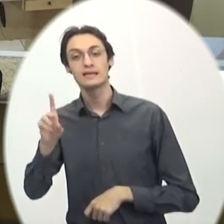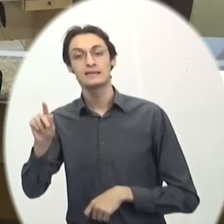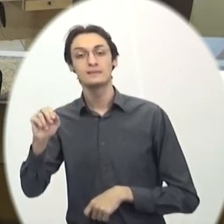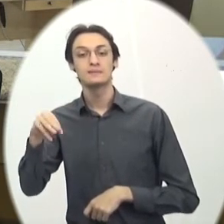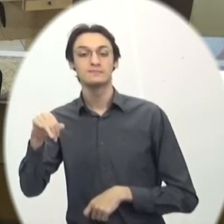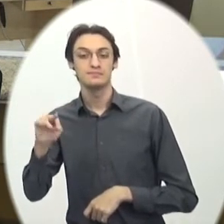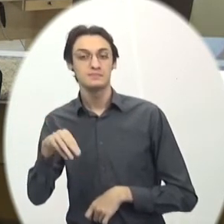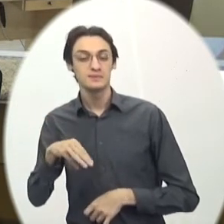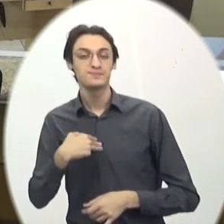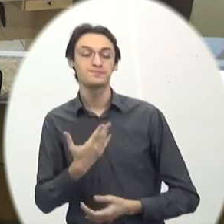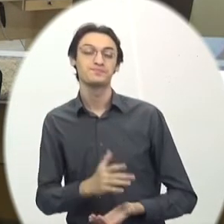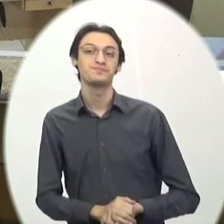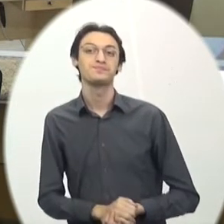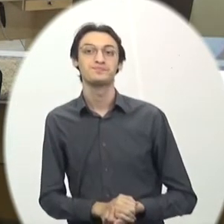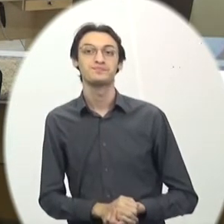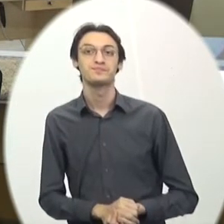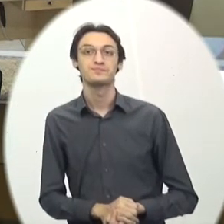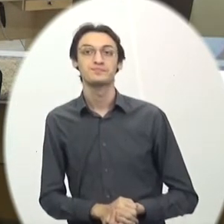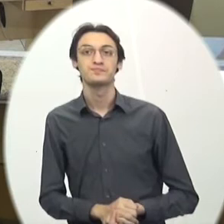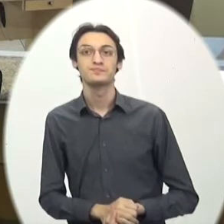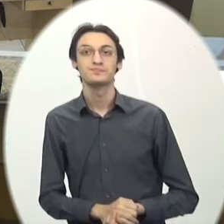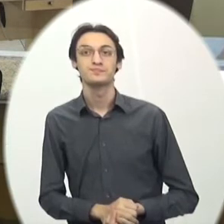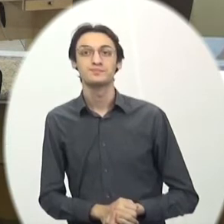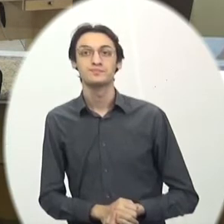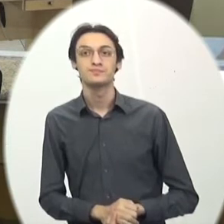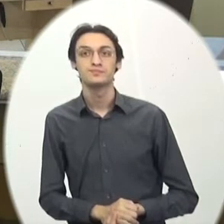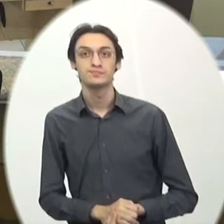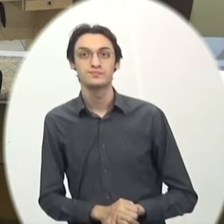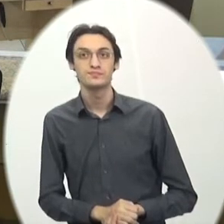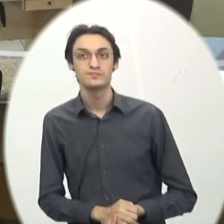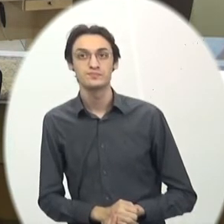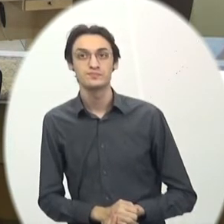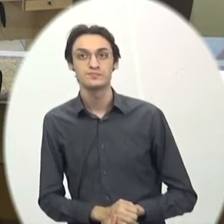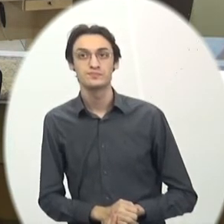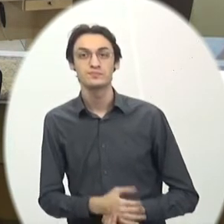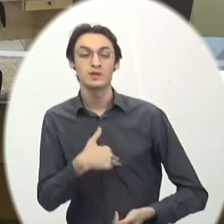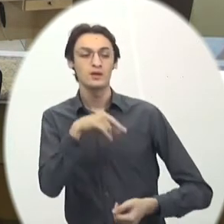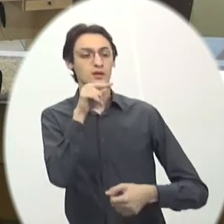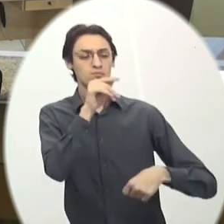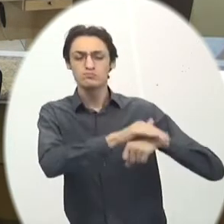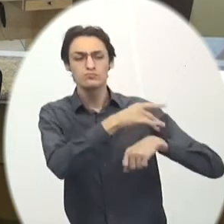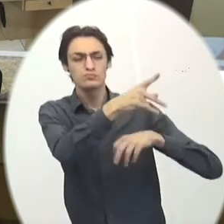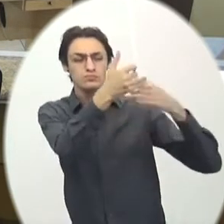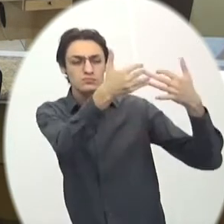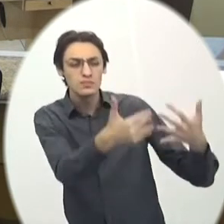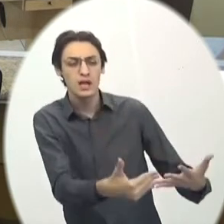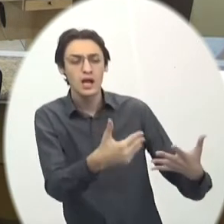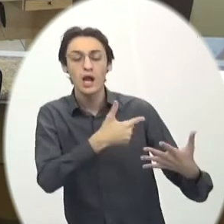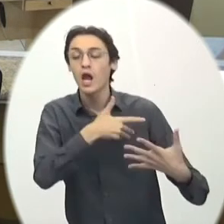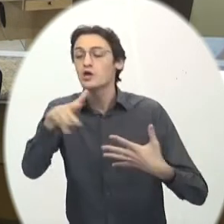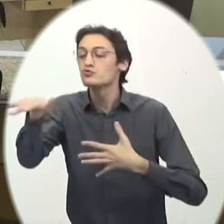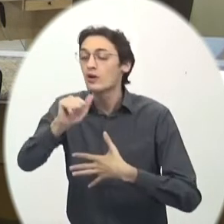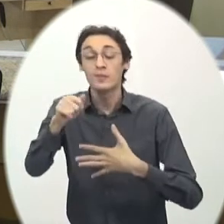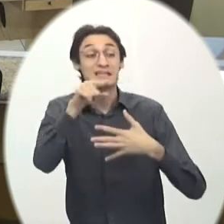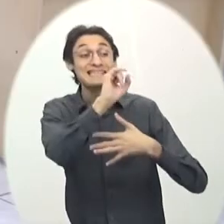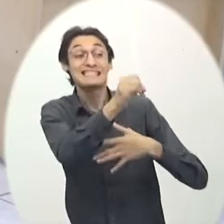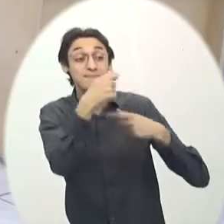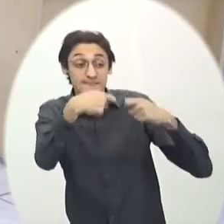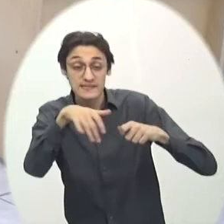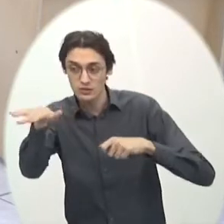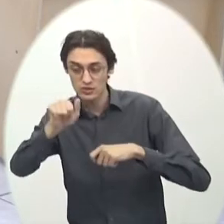verdade, quando o senhor fala que chamaria conforme o plantão, então não houve